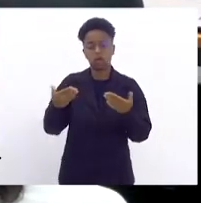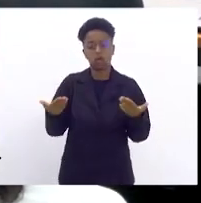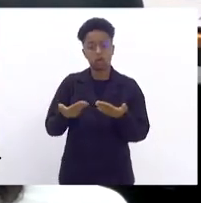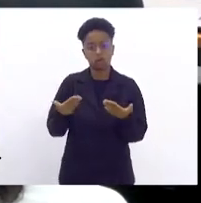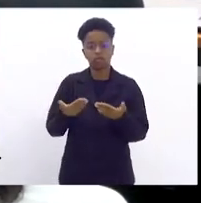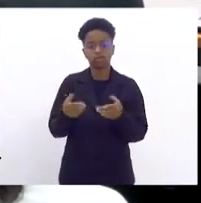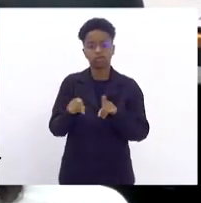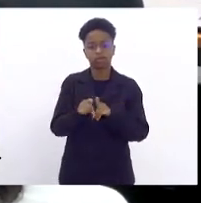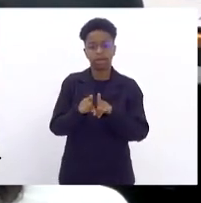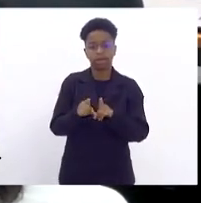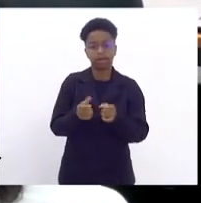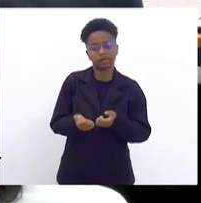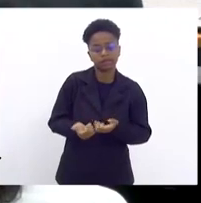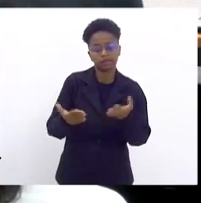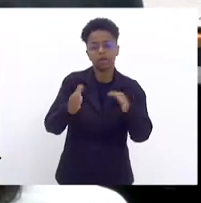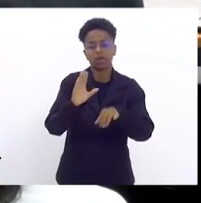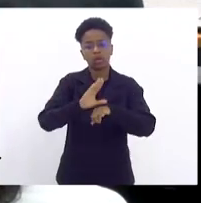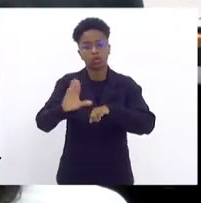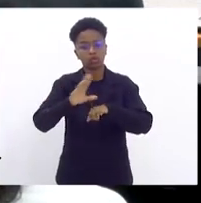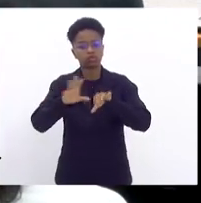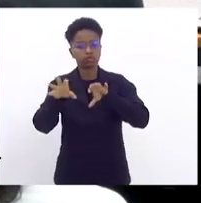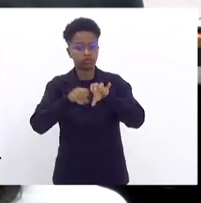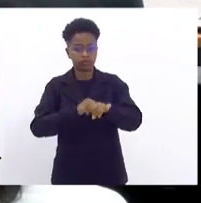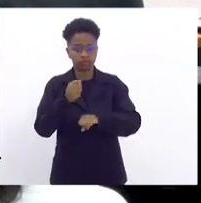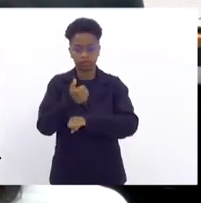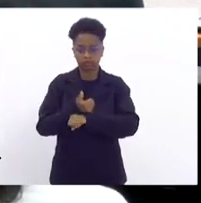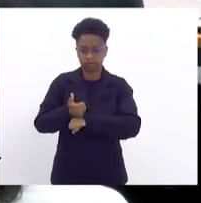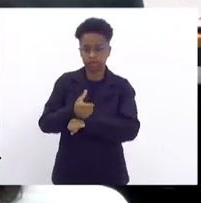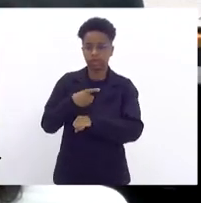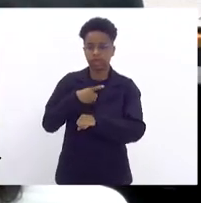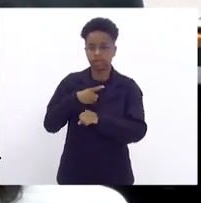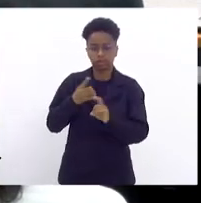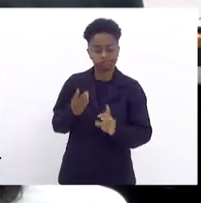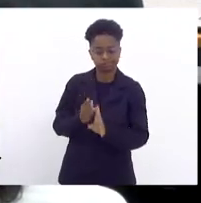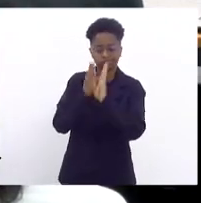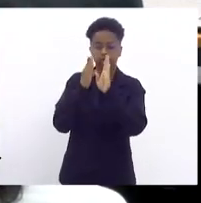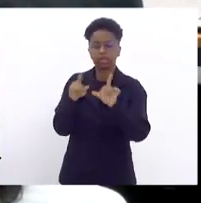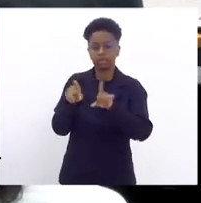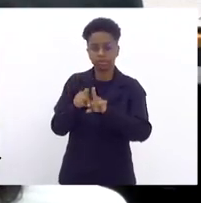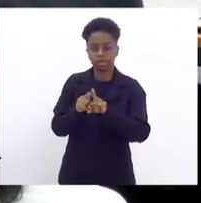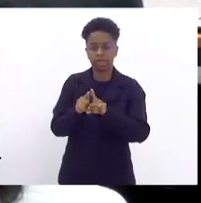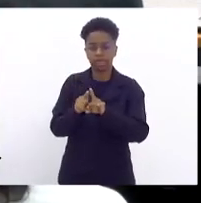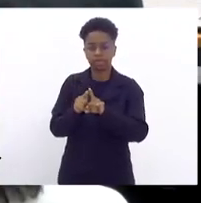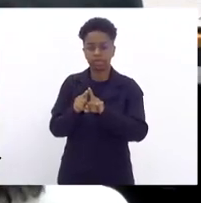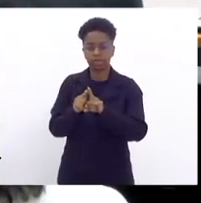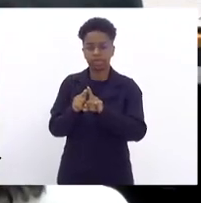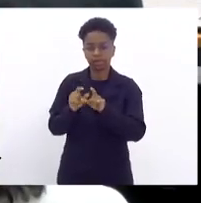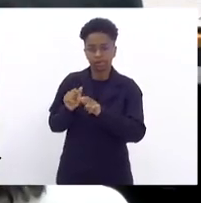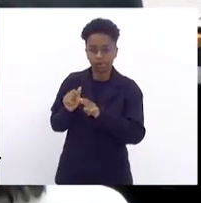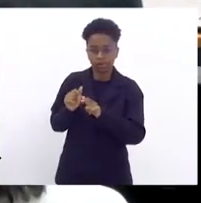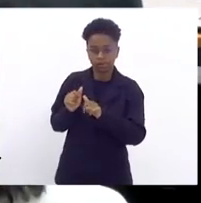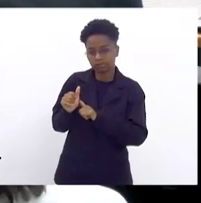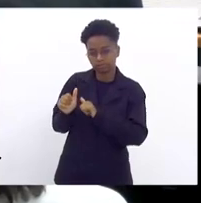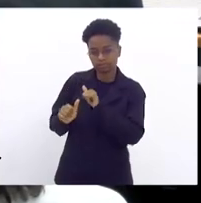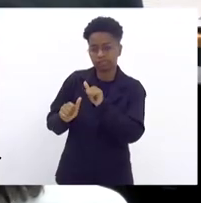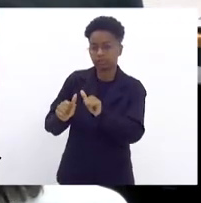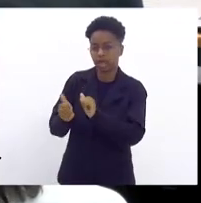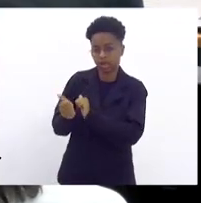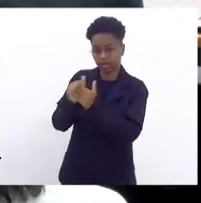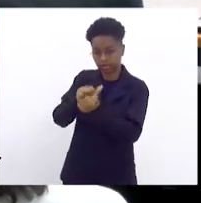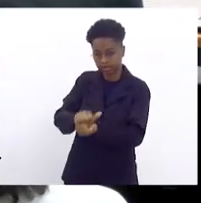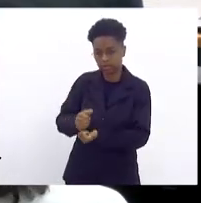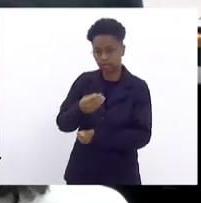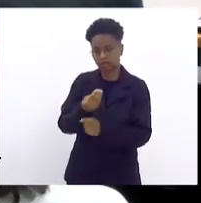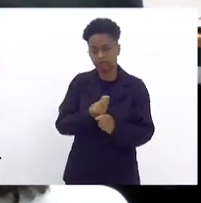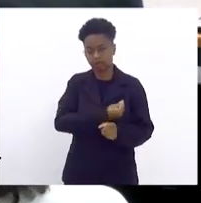estava informar profissionais que fazem desde o diagnóstico a reabilitação de pessoas com deficiência pessoa com autismo e por conta também